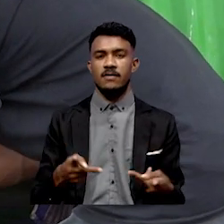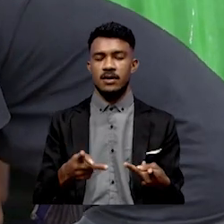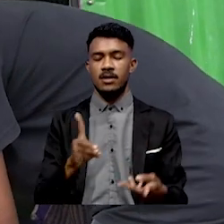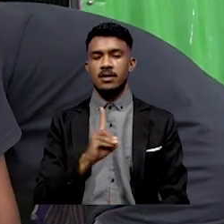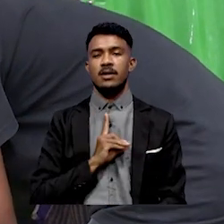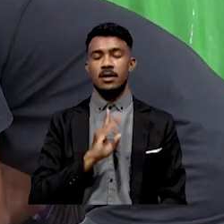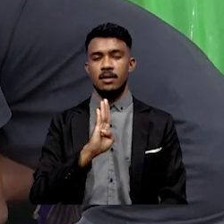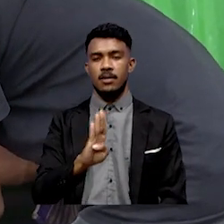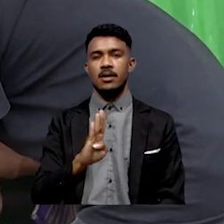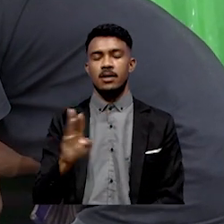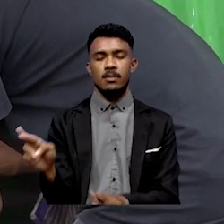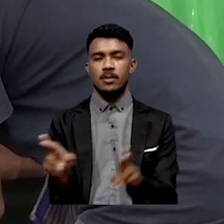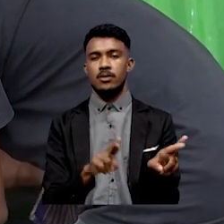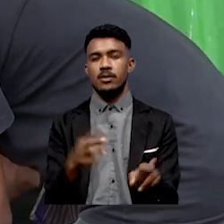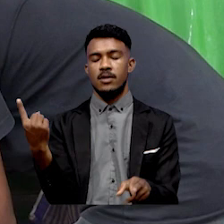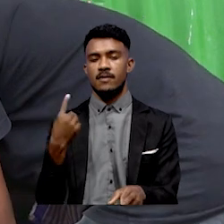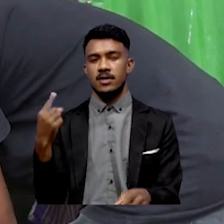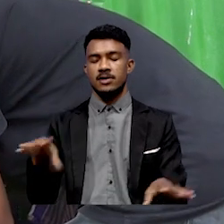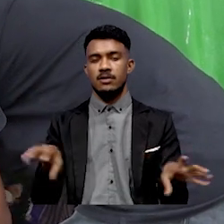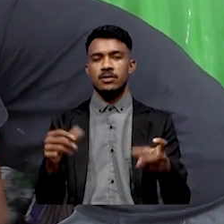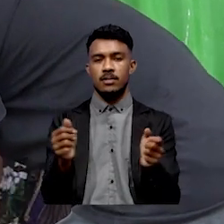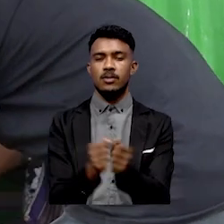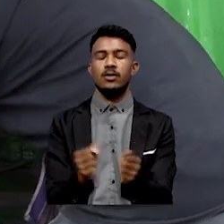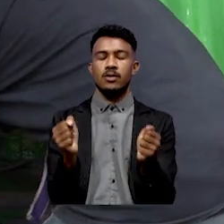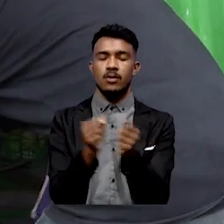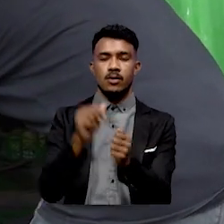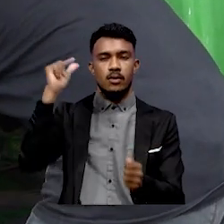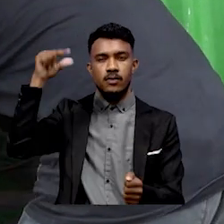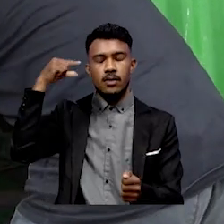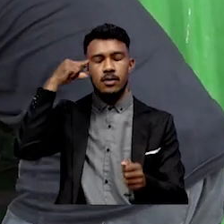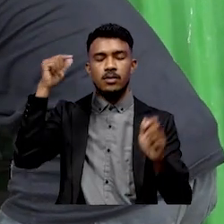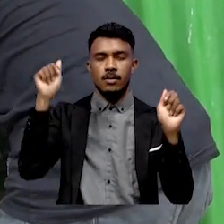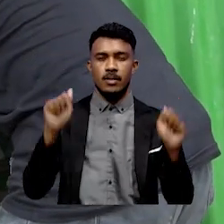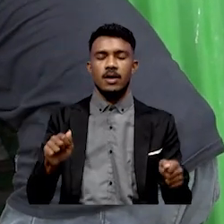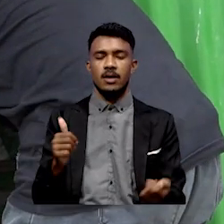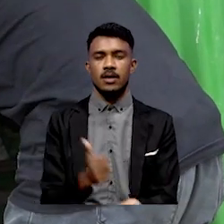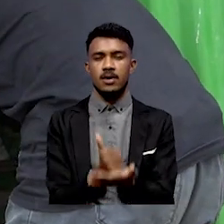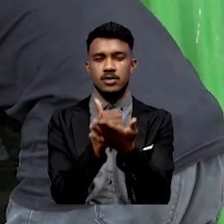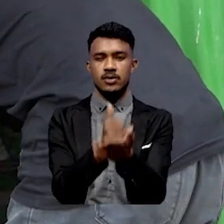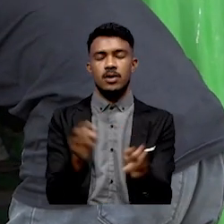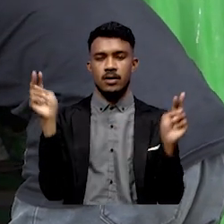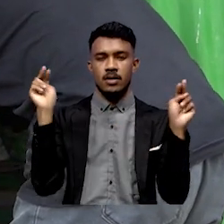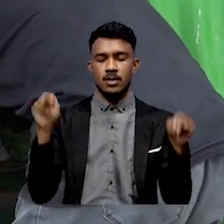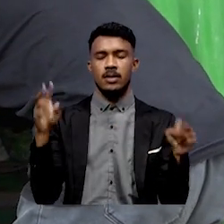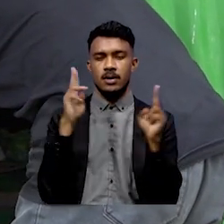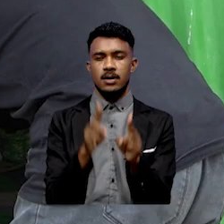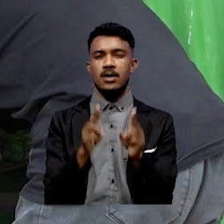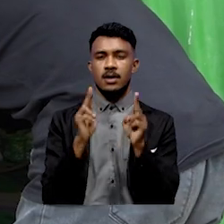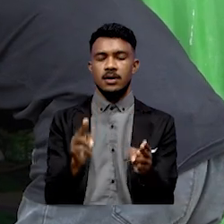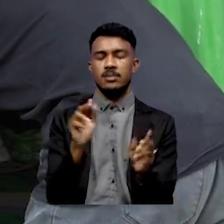pronto na fati na tu coopera o governo e o Liliu atu atende necessidade imediata atu bele